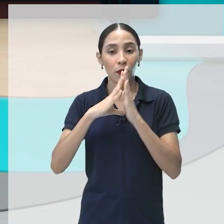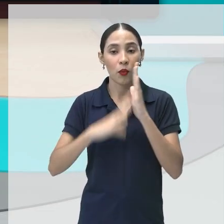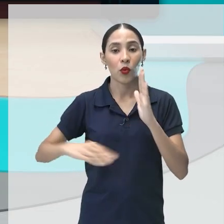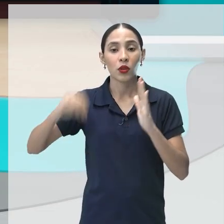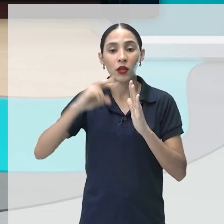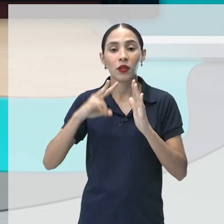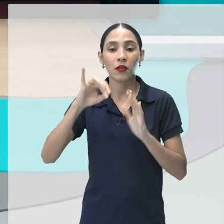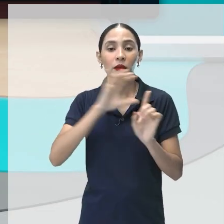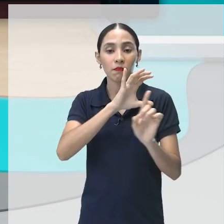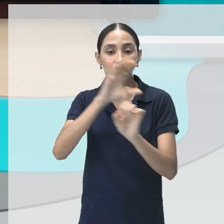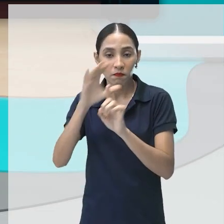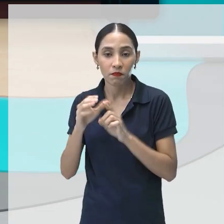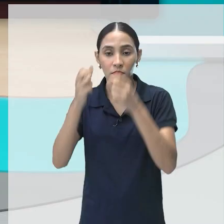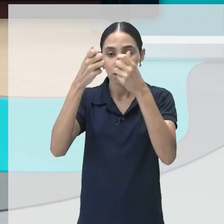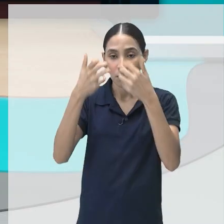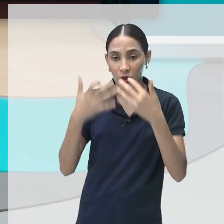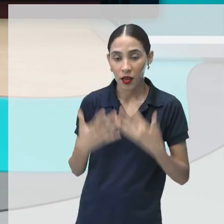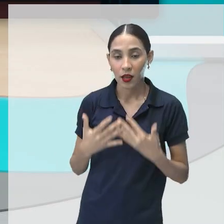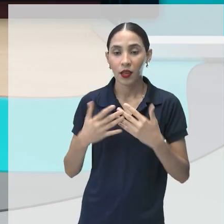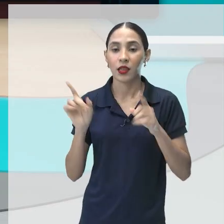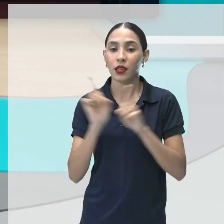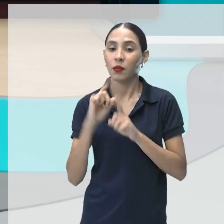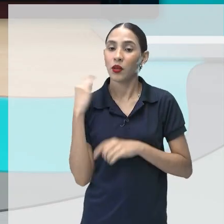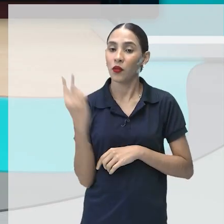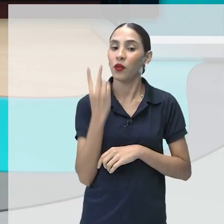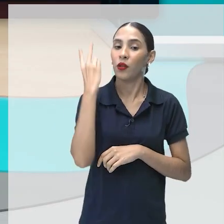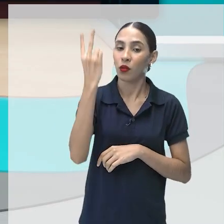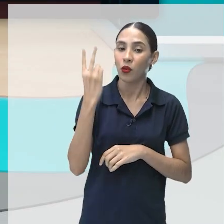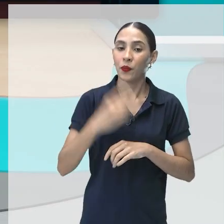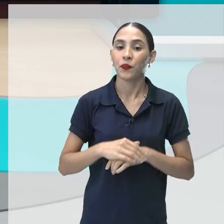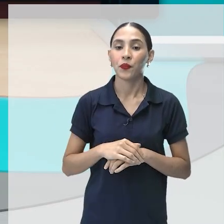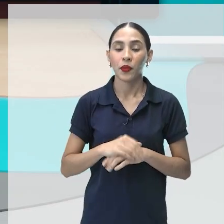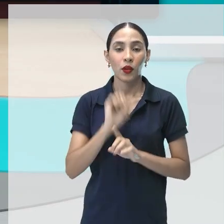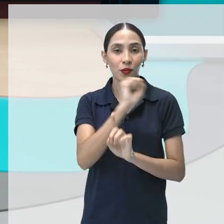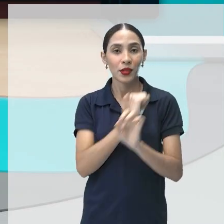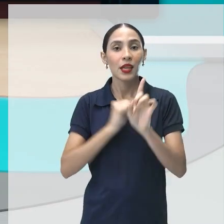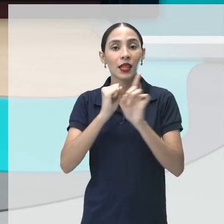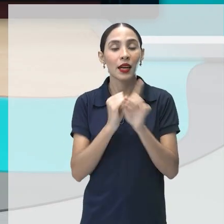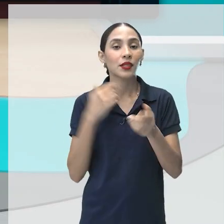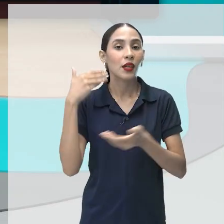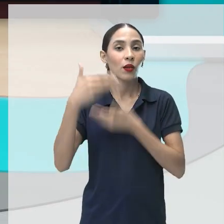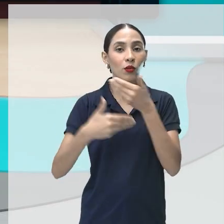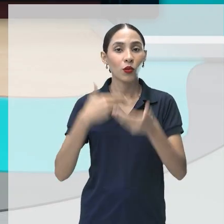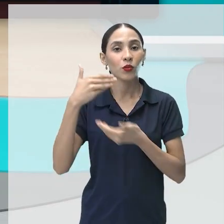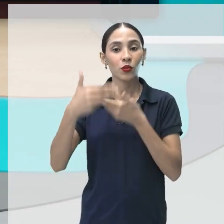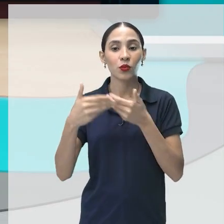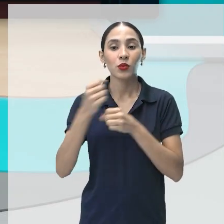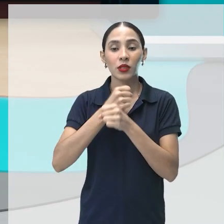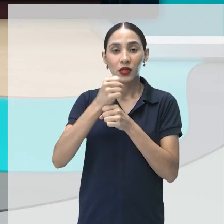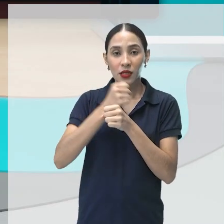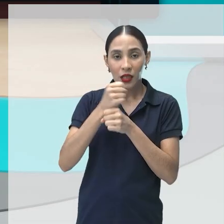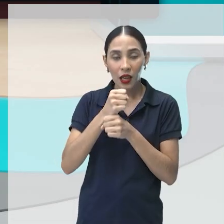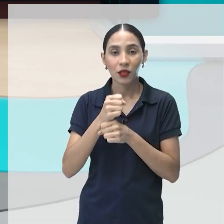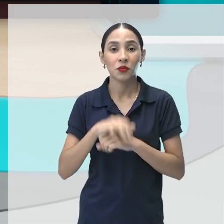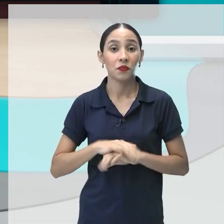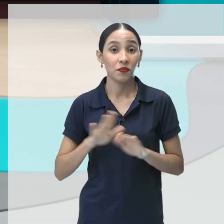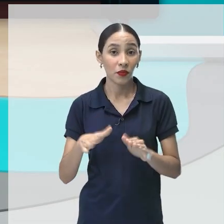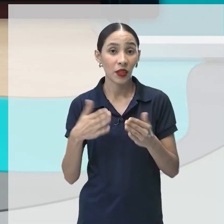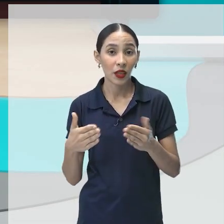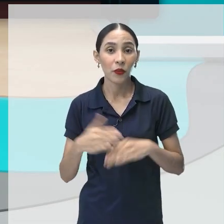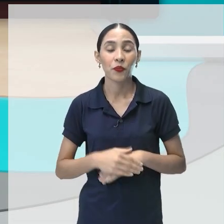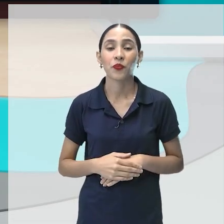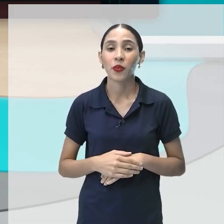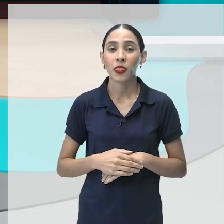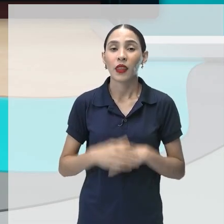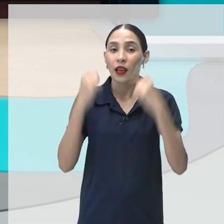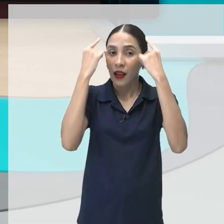que revelam as complexidades e riqueza das sociedades ao longo do tempo. Ora, lá